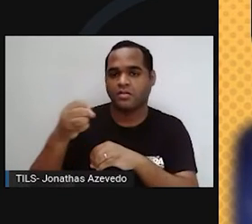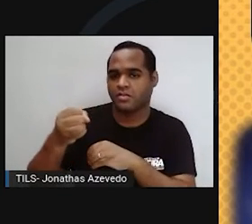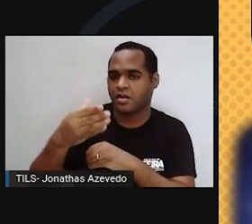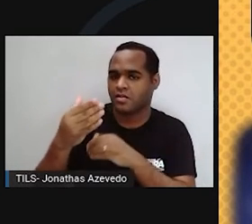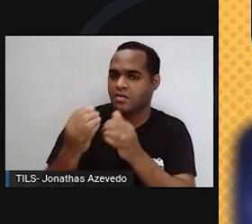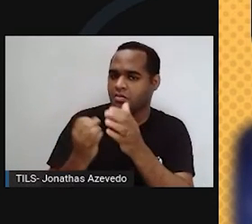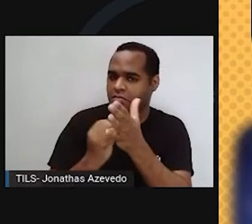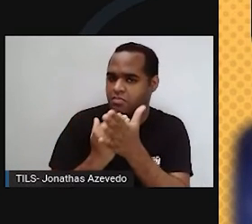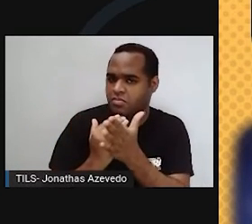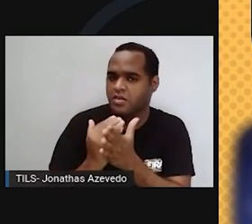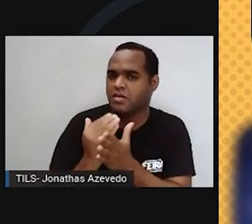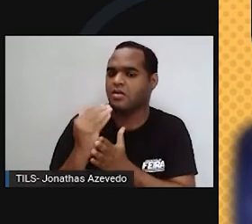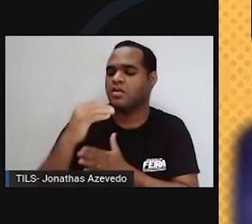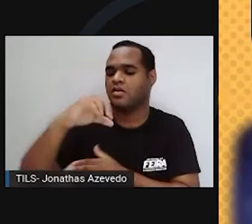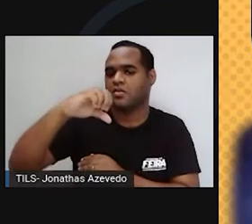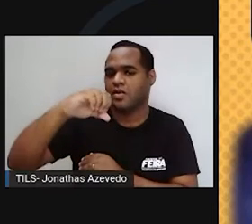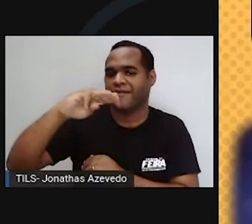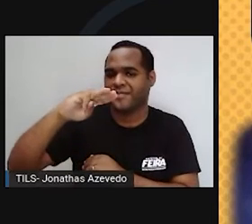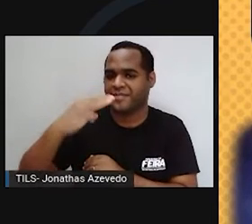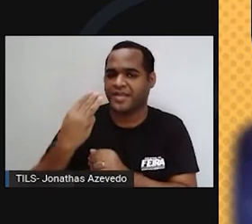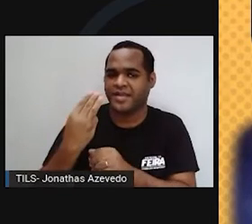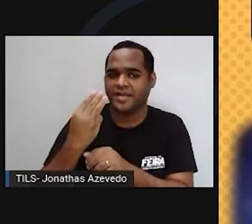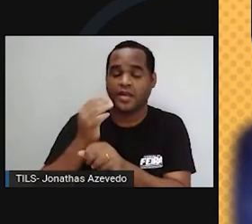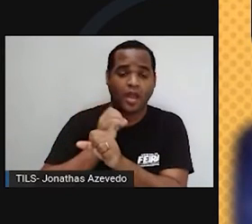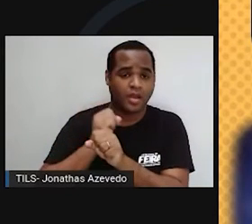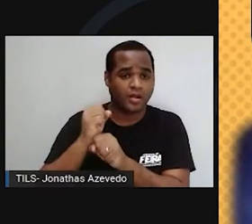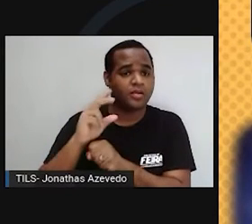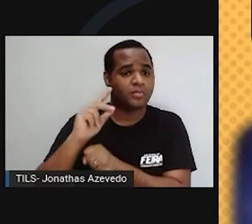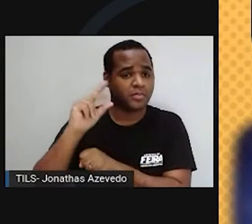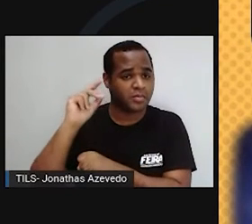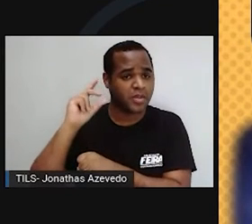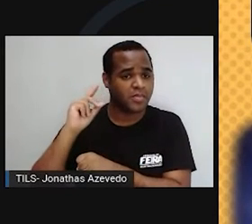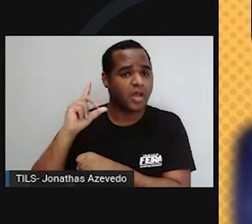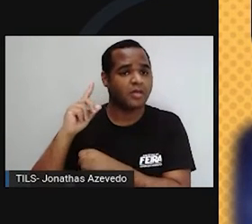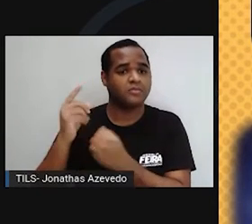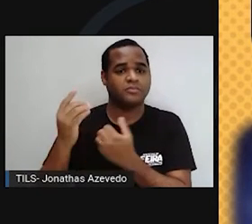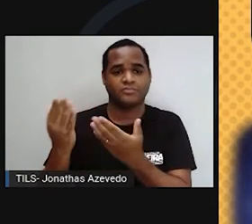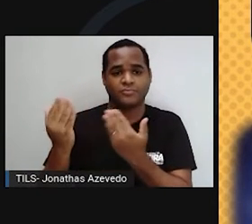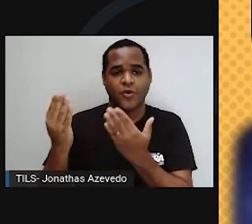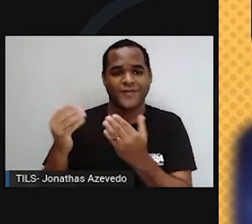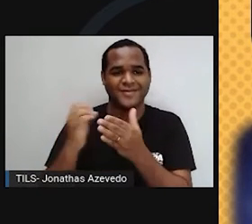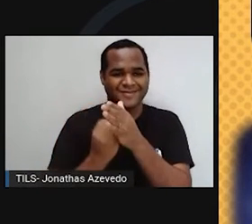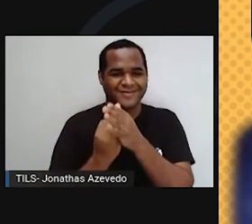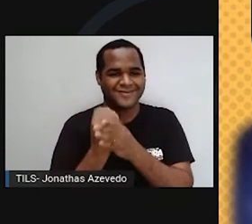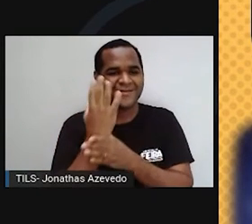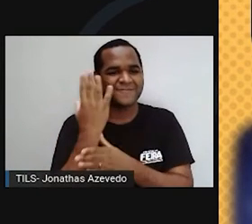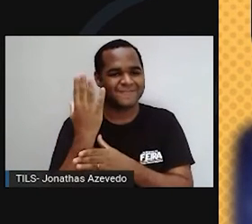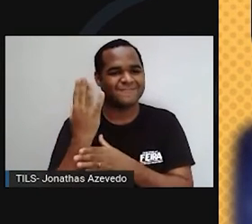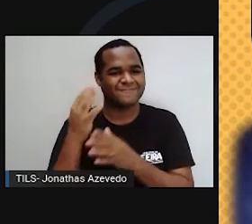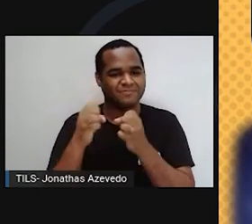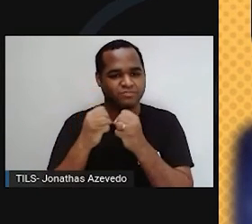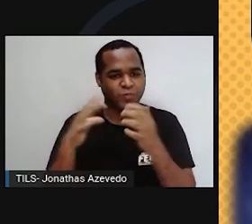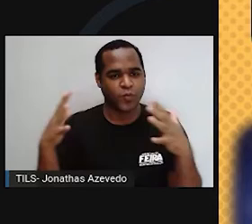uns 9 bilhões de anos. Somos bem mais jovens do que o Big Bang.